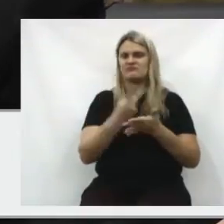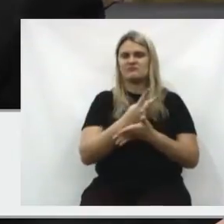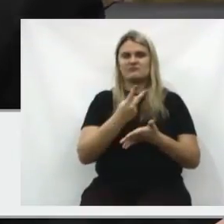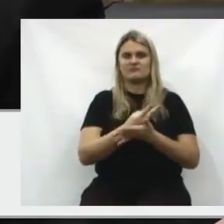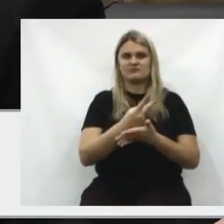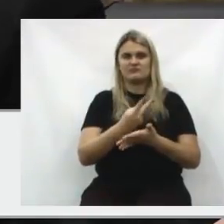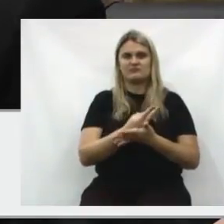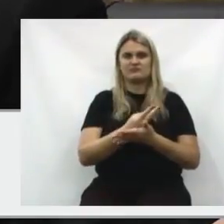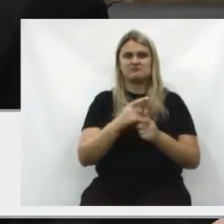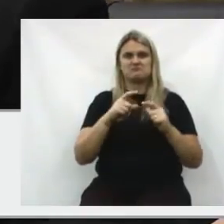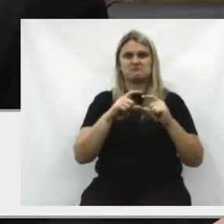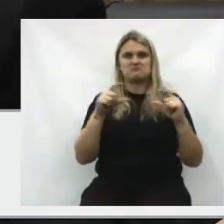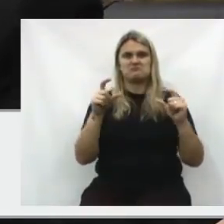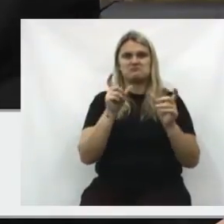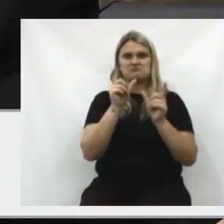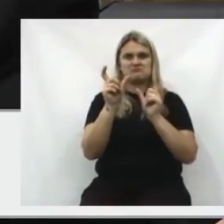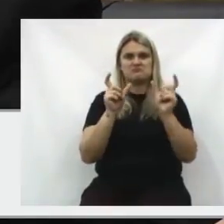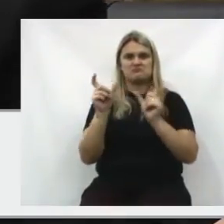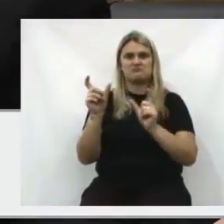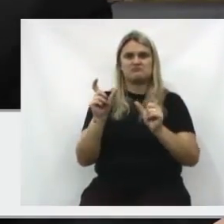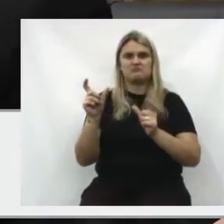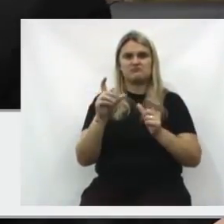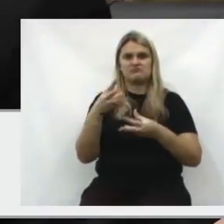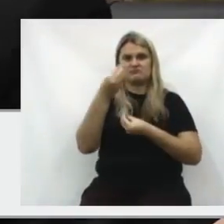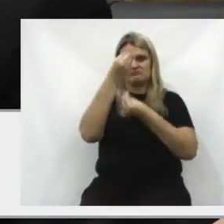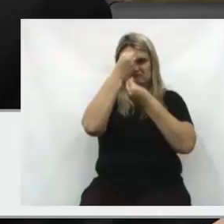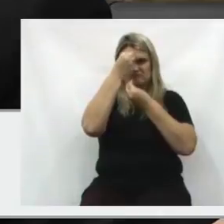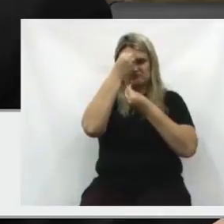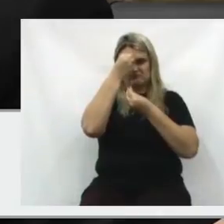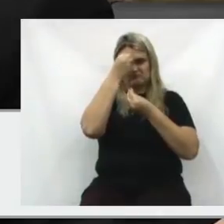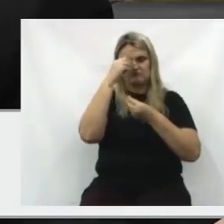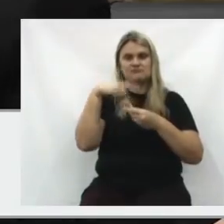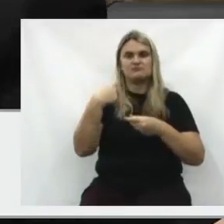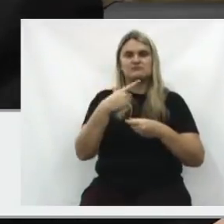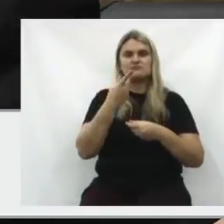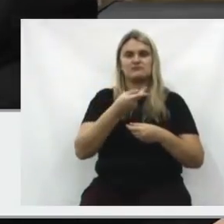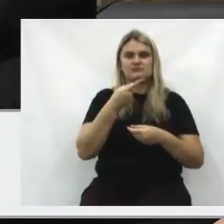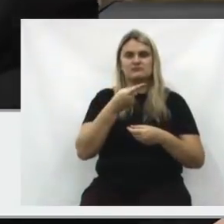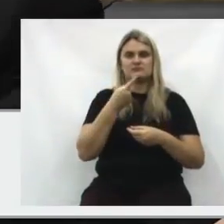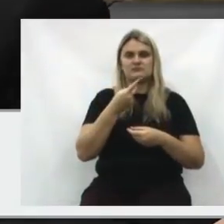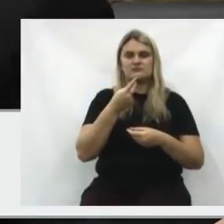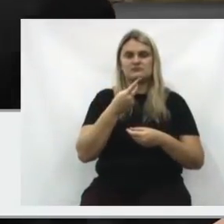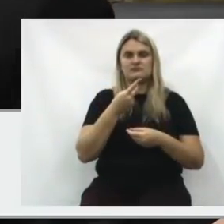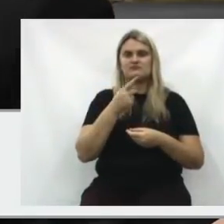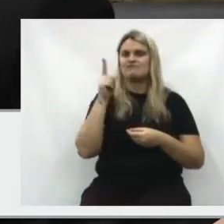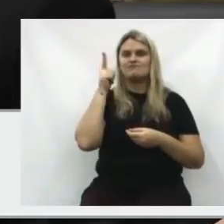discurso farjuta, armado com um trecho de palavra que parece que decora e alguém